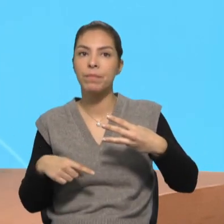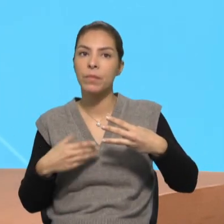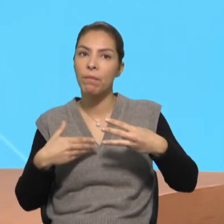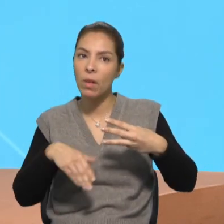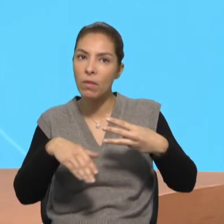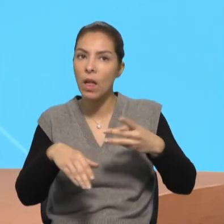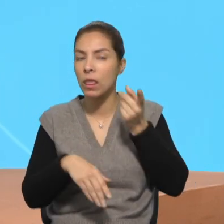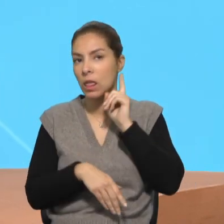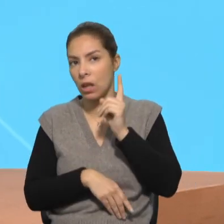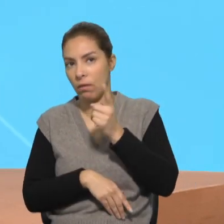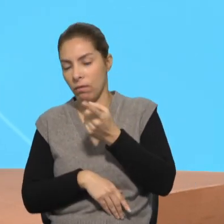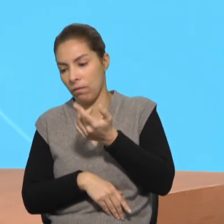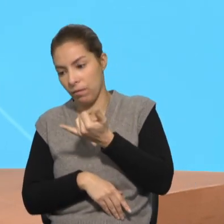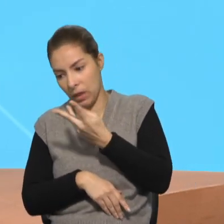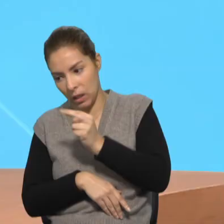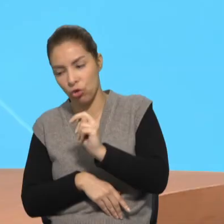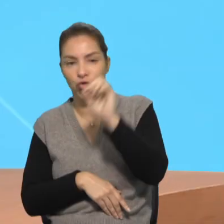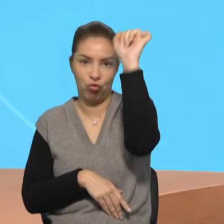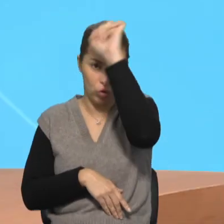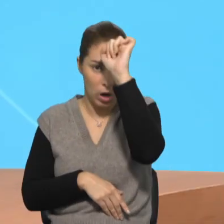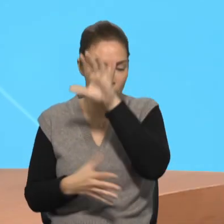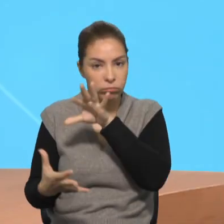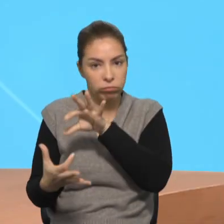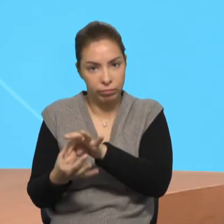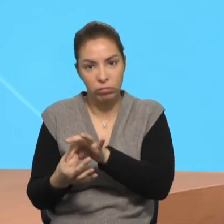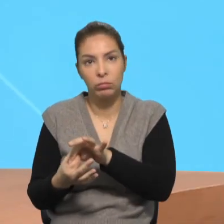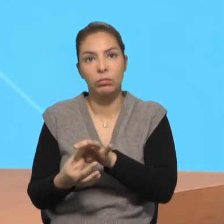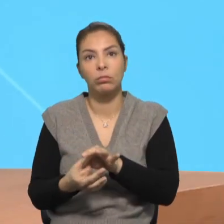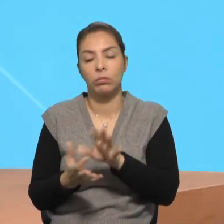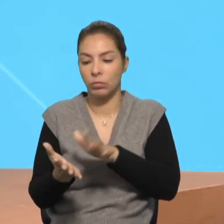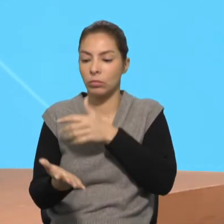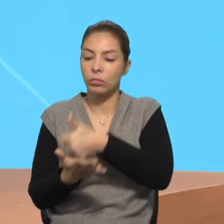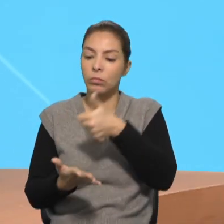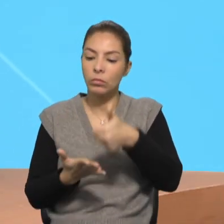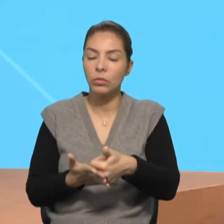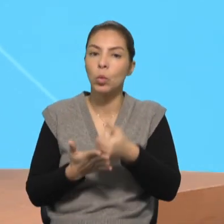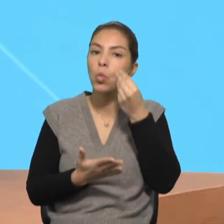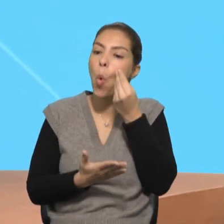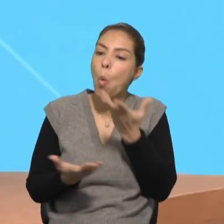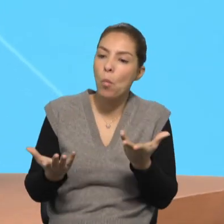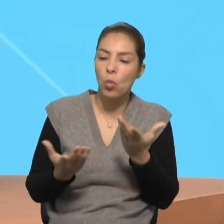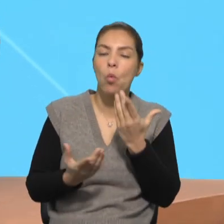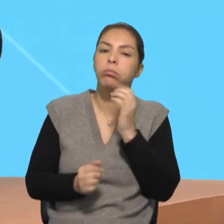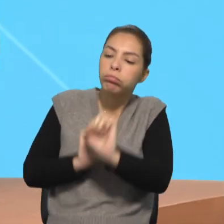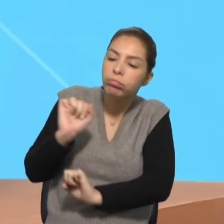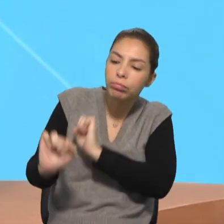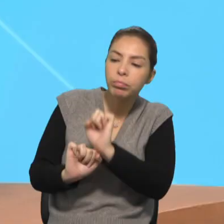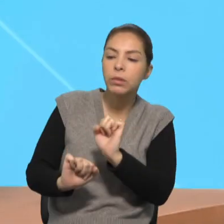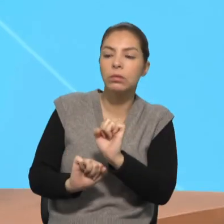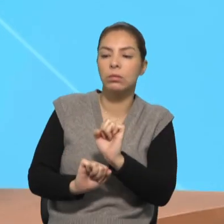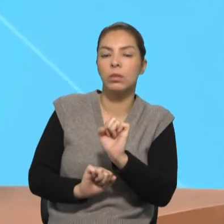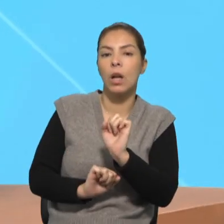no dia 23 de janeiro, sobre a fundamentação bíblica, os ecos bíblicos